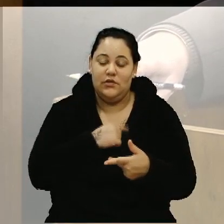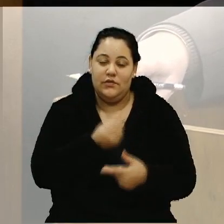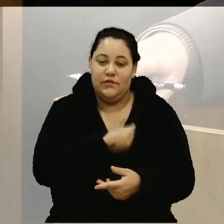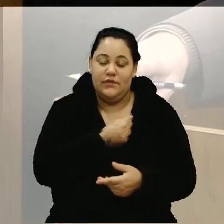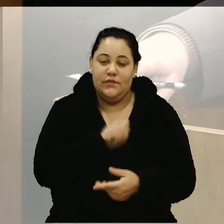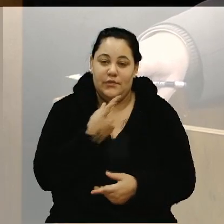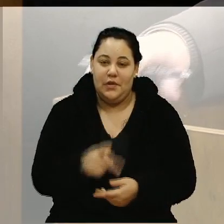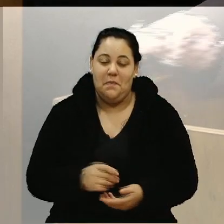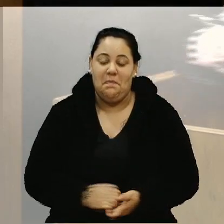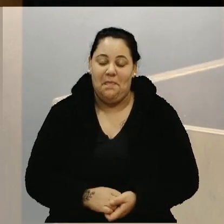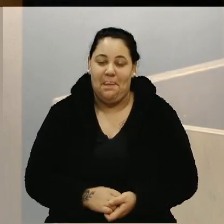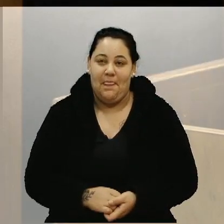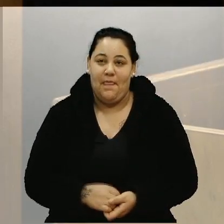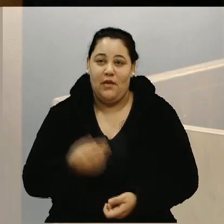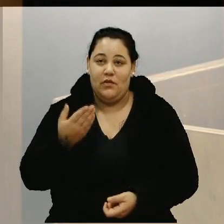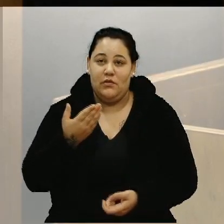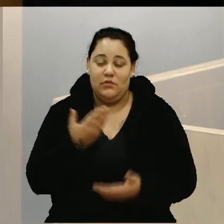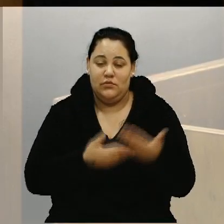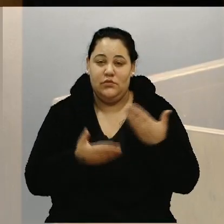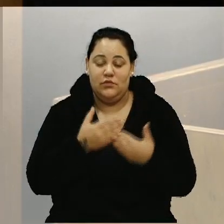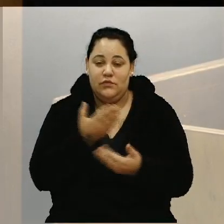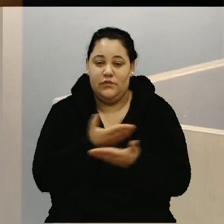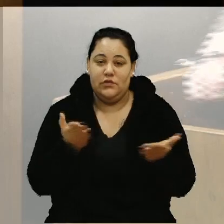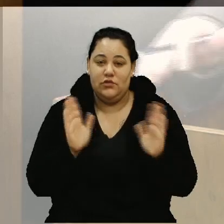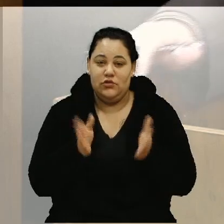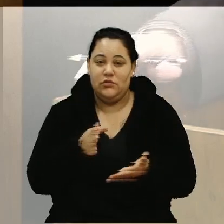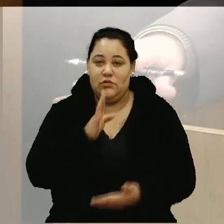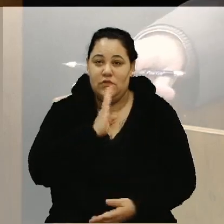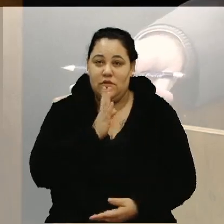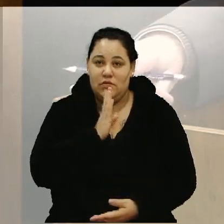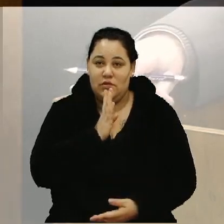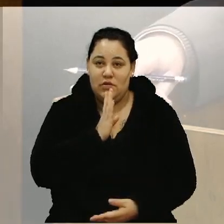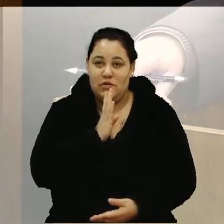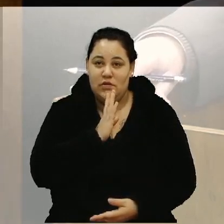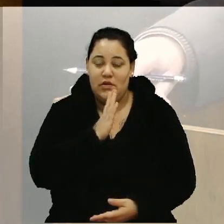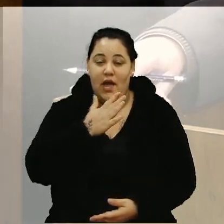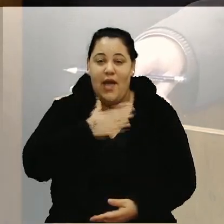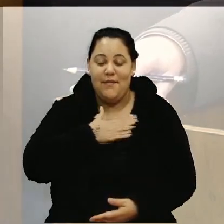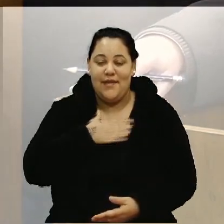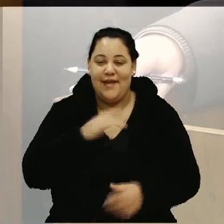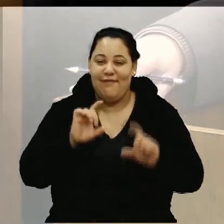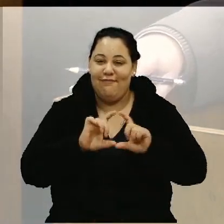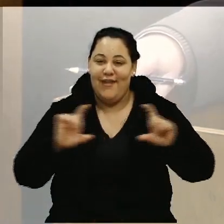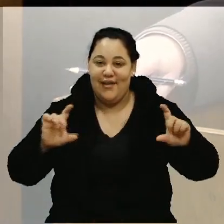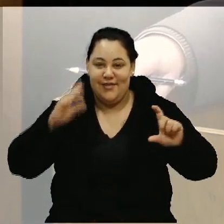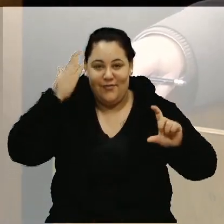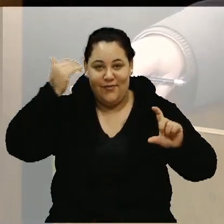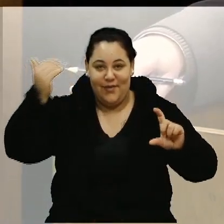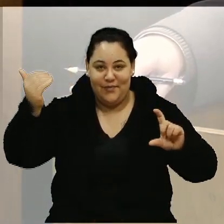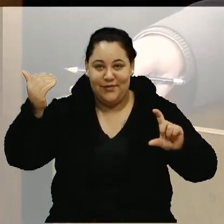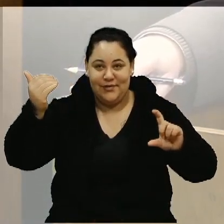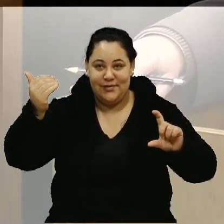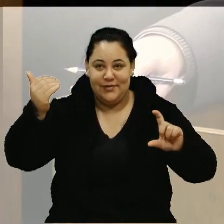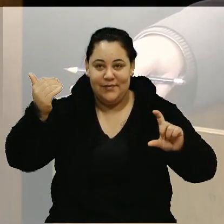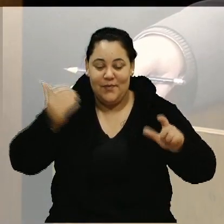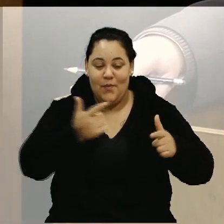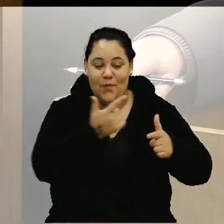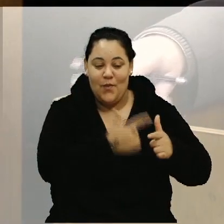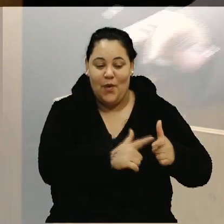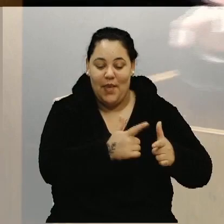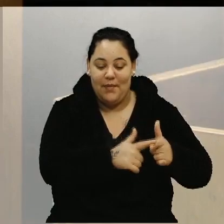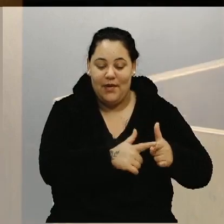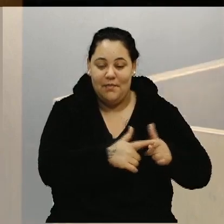Sul. Todos vocês, acho que já conhecem o meu ditado de problema, proposta e solução,